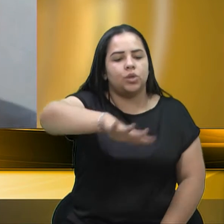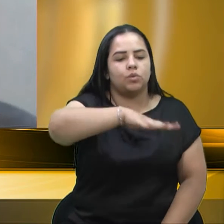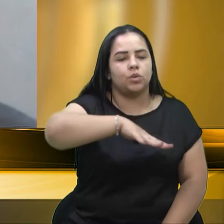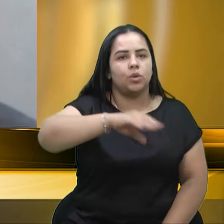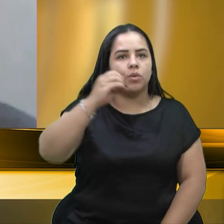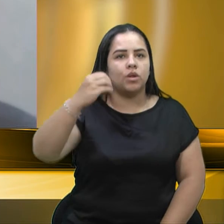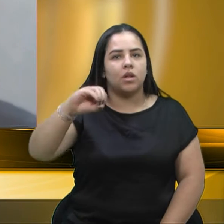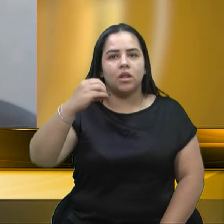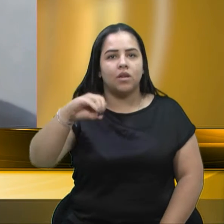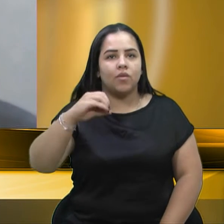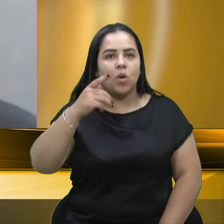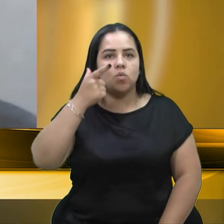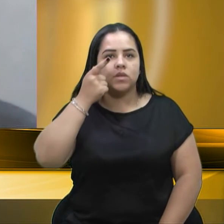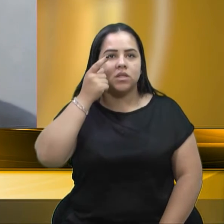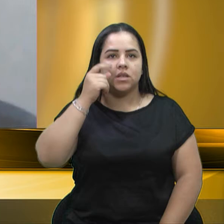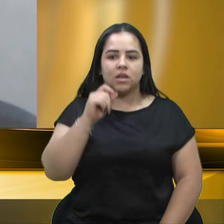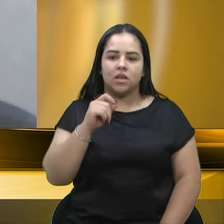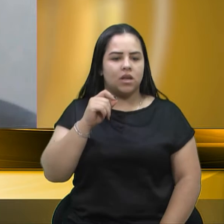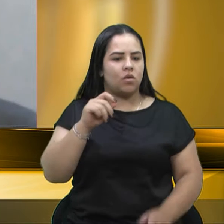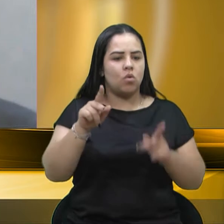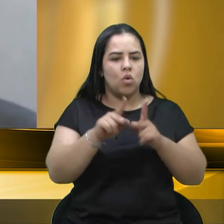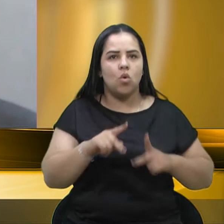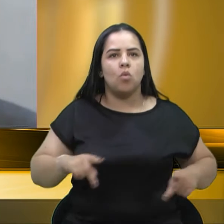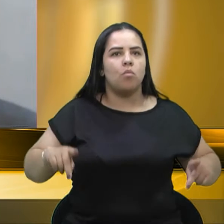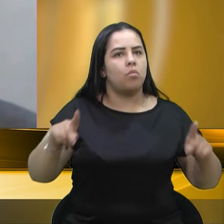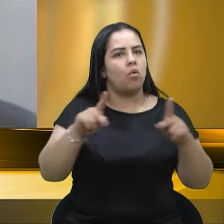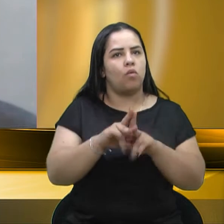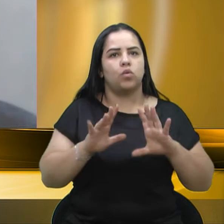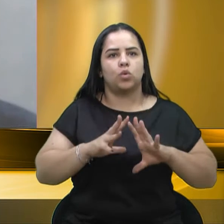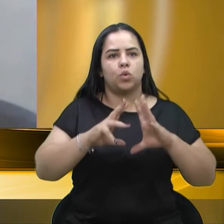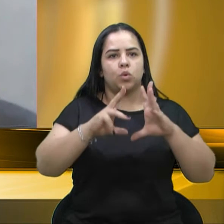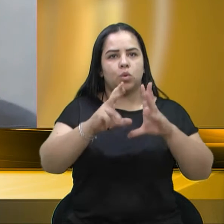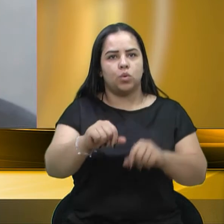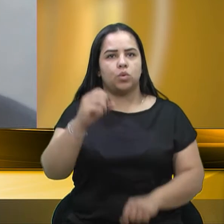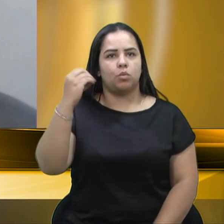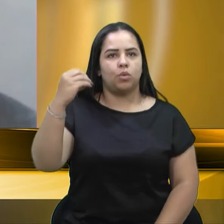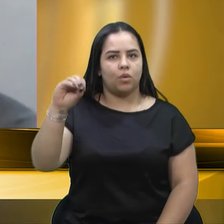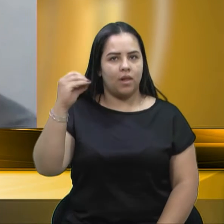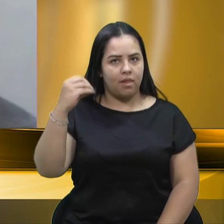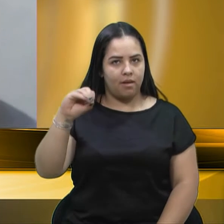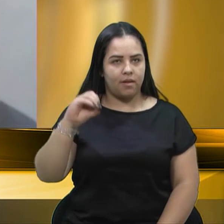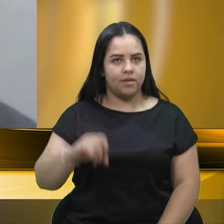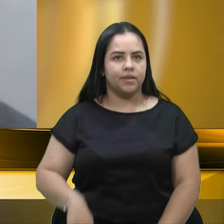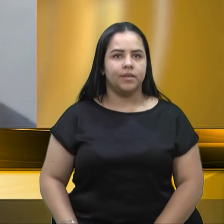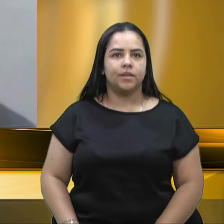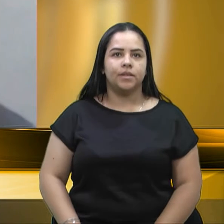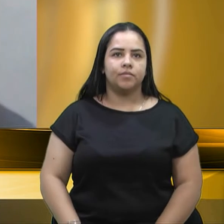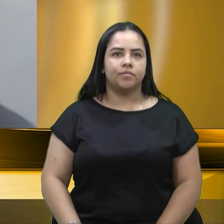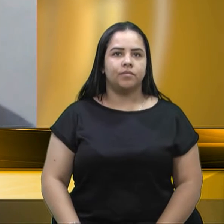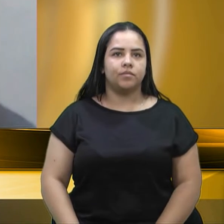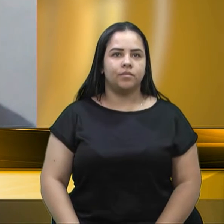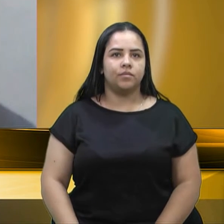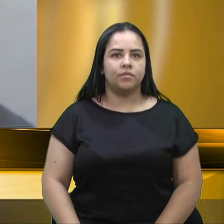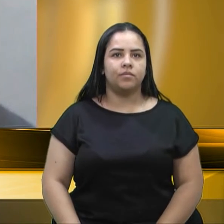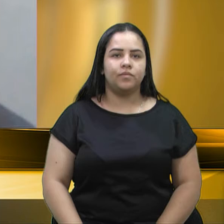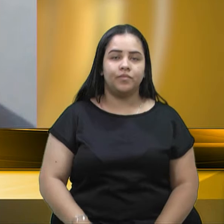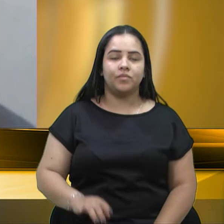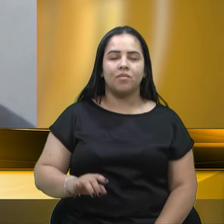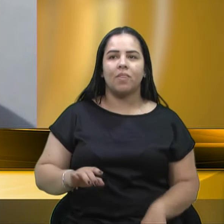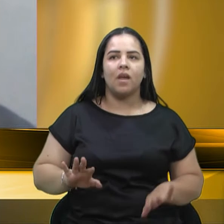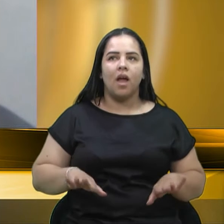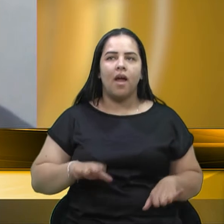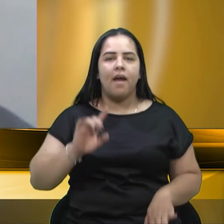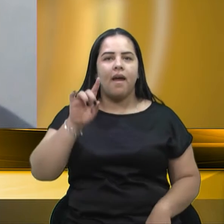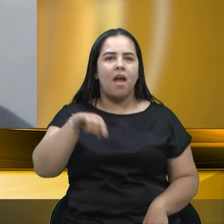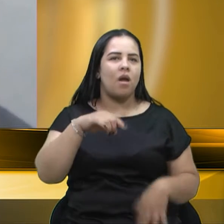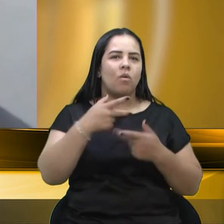vacinação de toda a região metropolitana de Porto Alegre. Então, são ações que a gente percebe